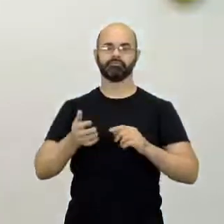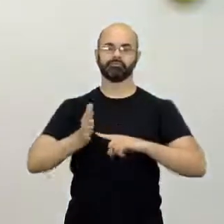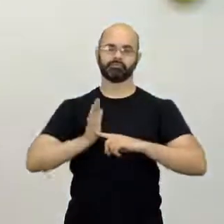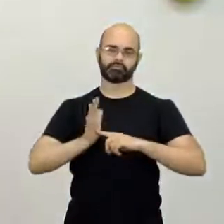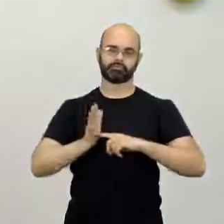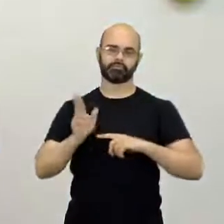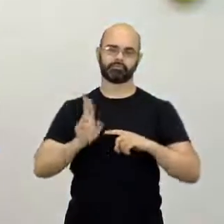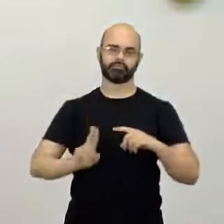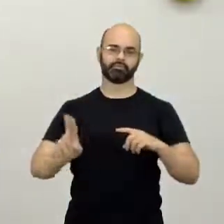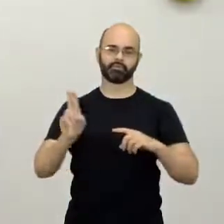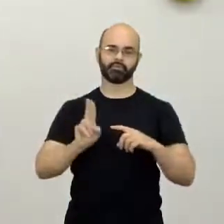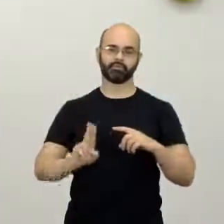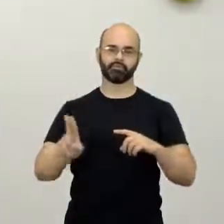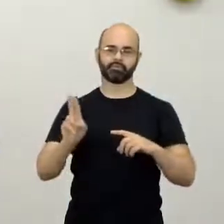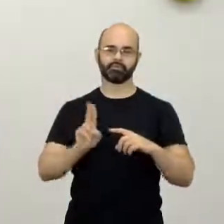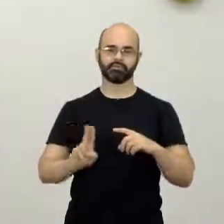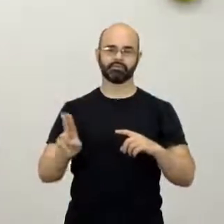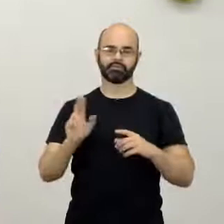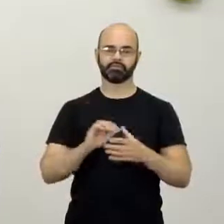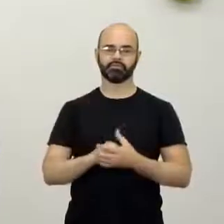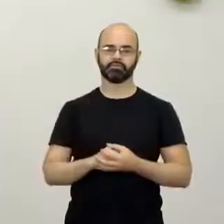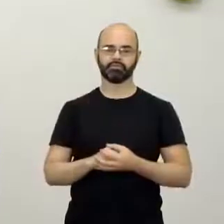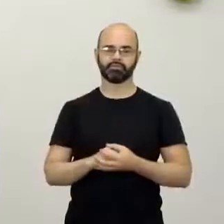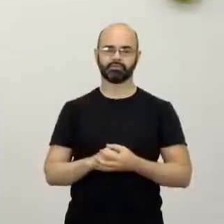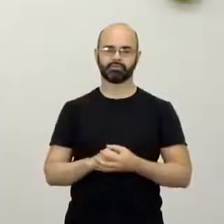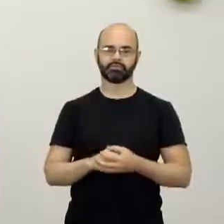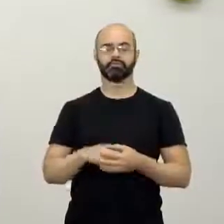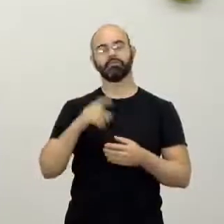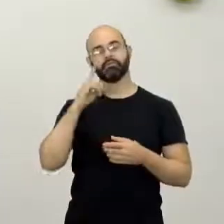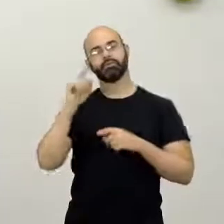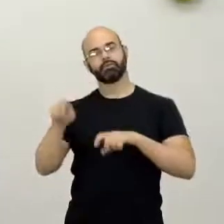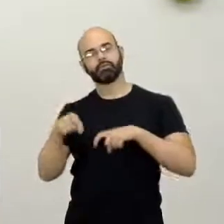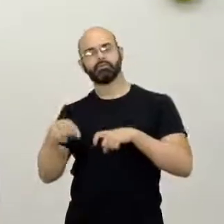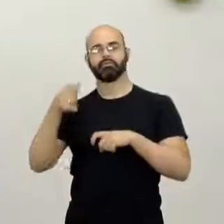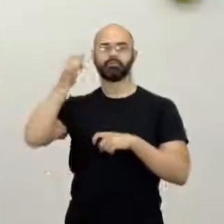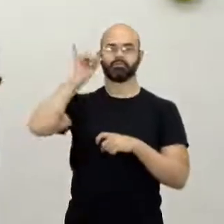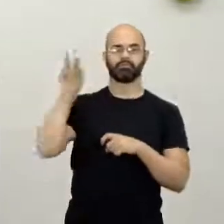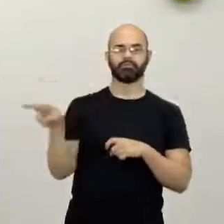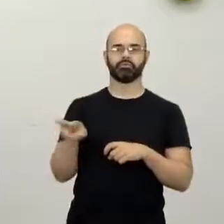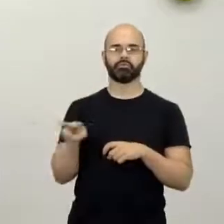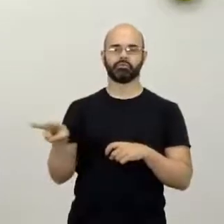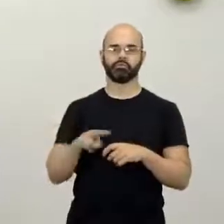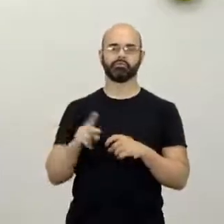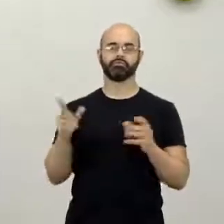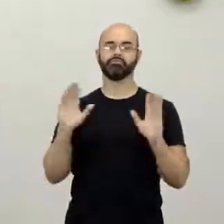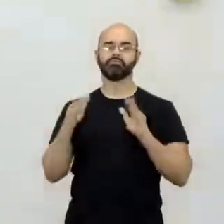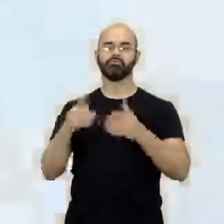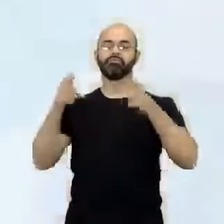de processos mais avançados da agricultura e da pecuária. E onde está concentrado? Vamos lá de